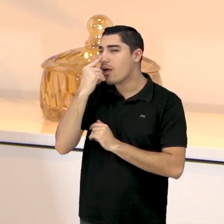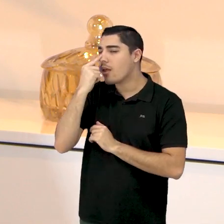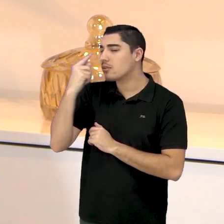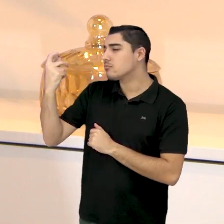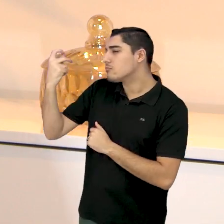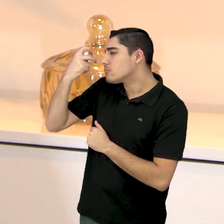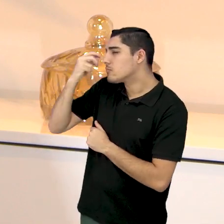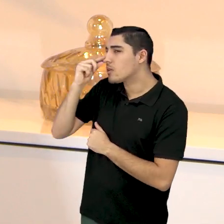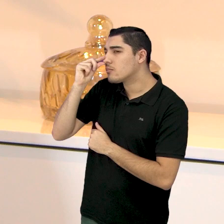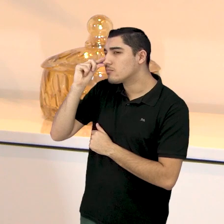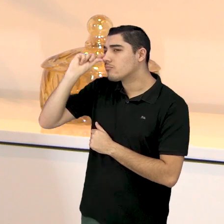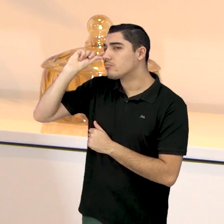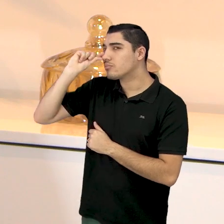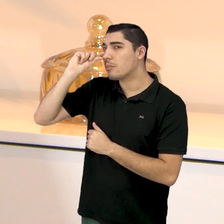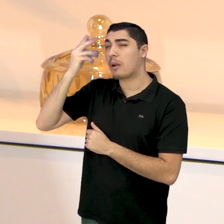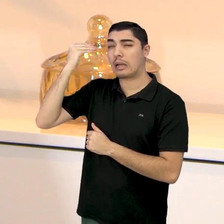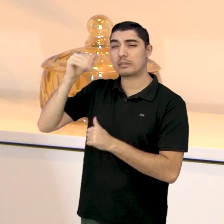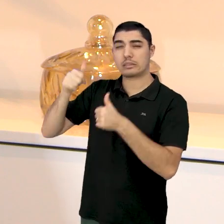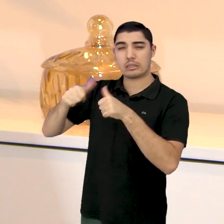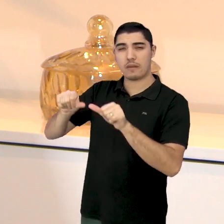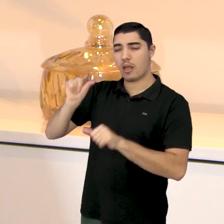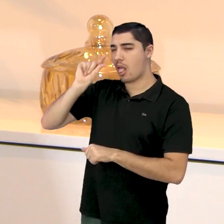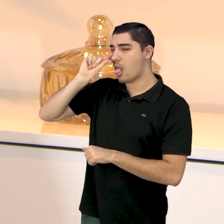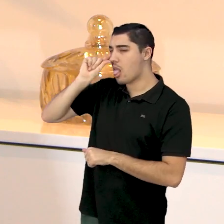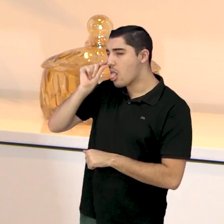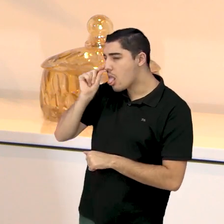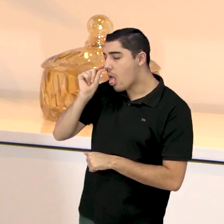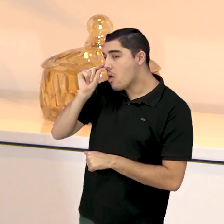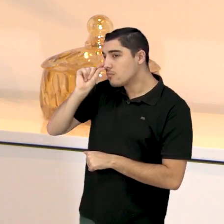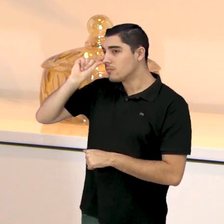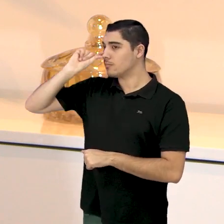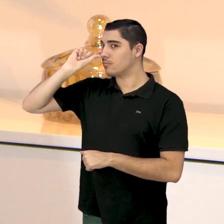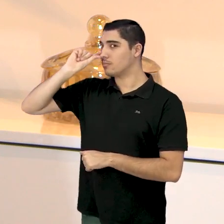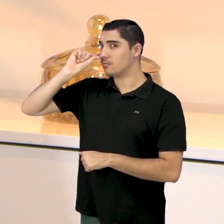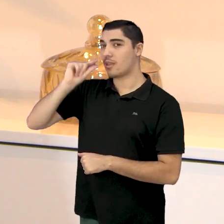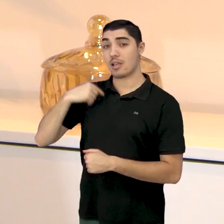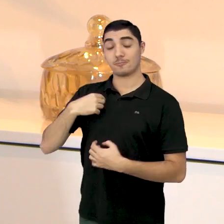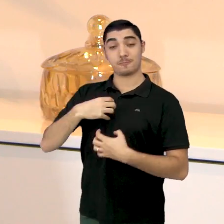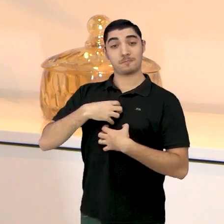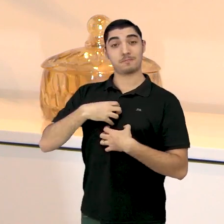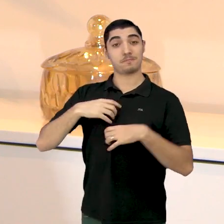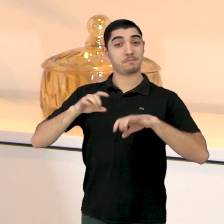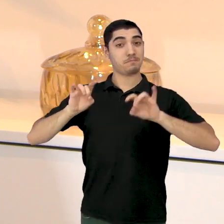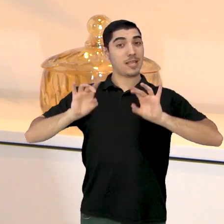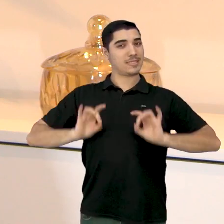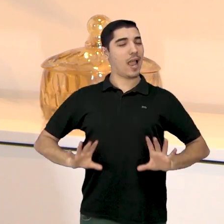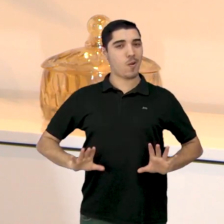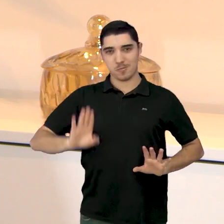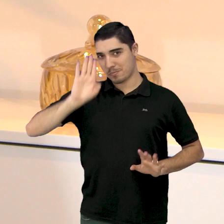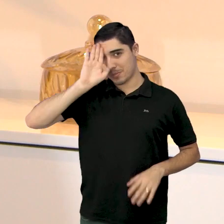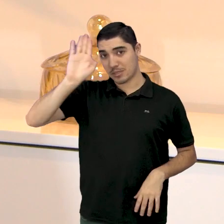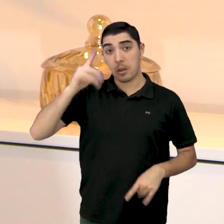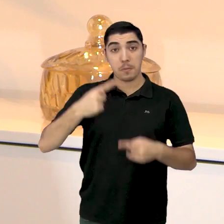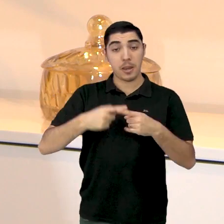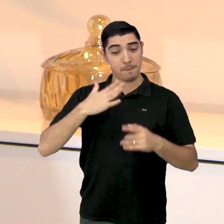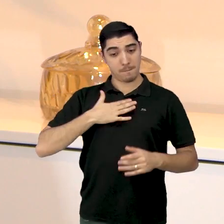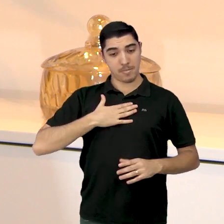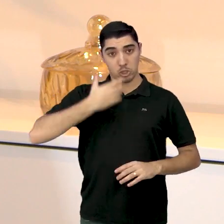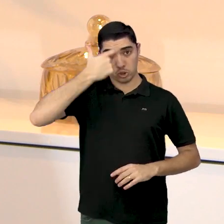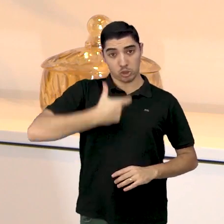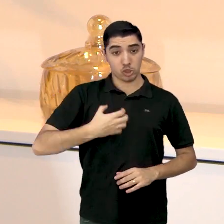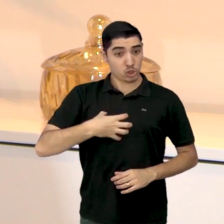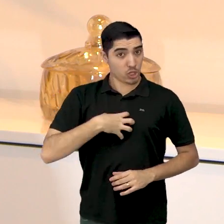empinadinha, e foi essencial, né? Porque você não tira a sua característica, mas ao mesmo tempo você tira